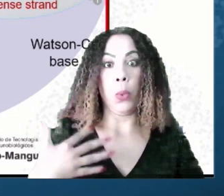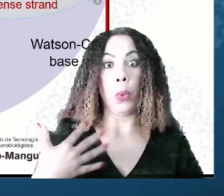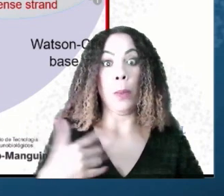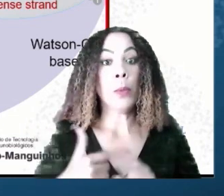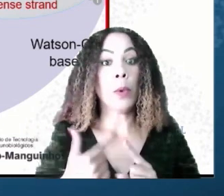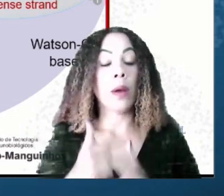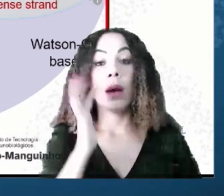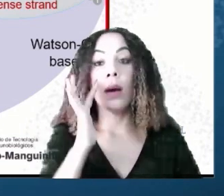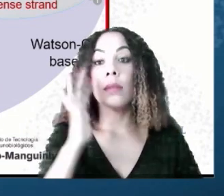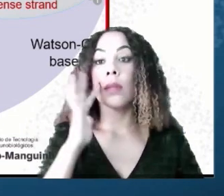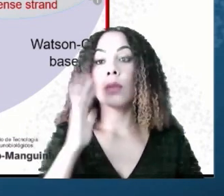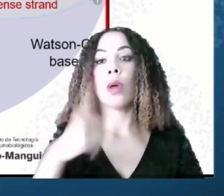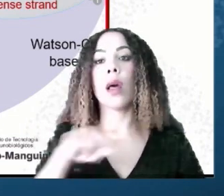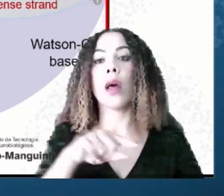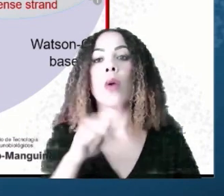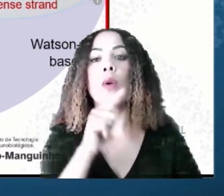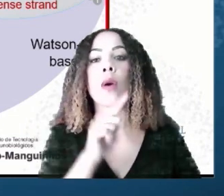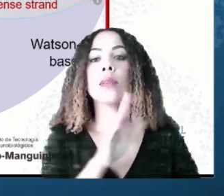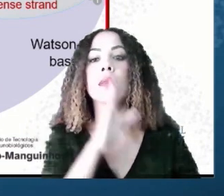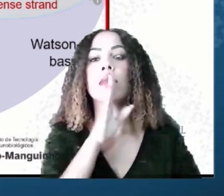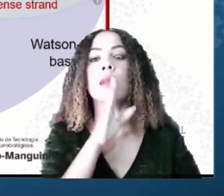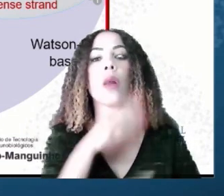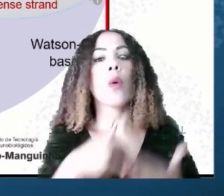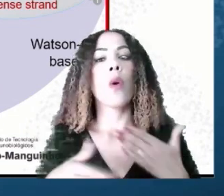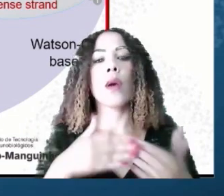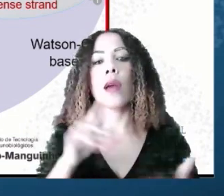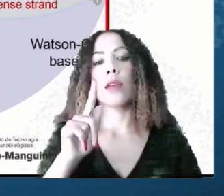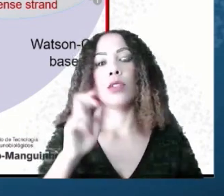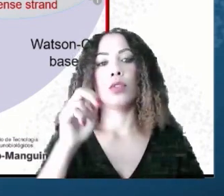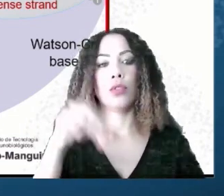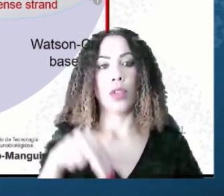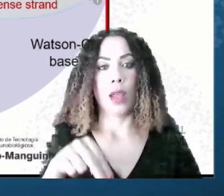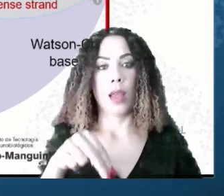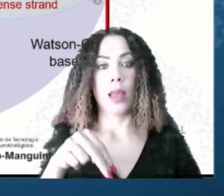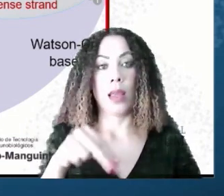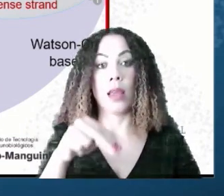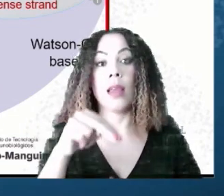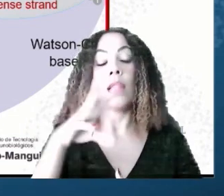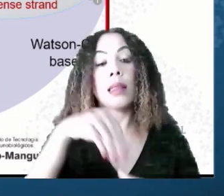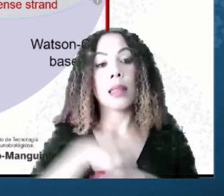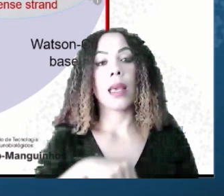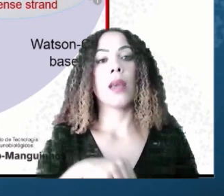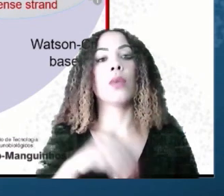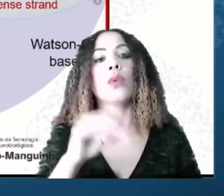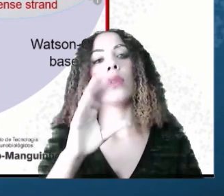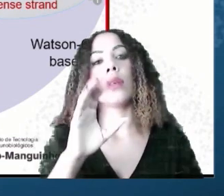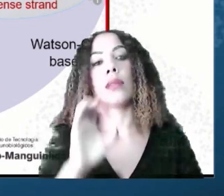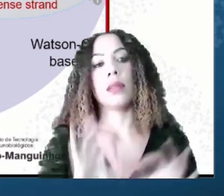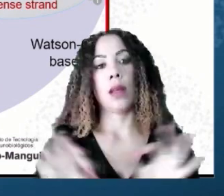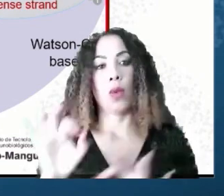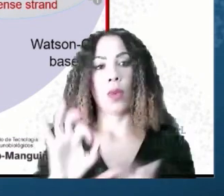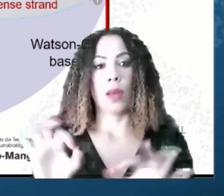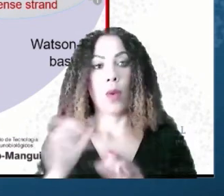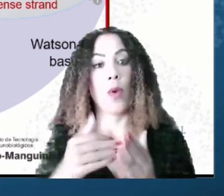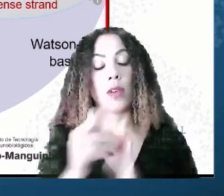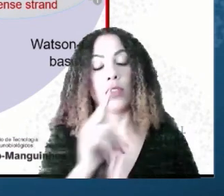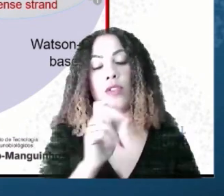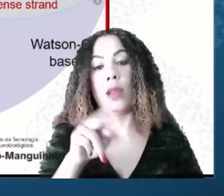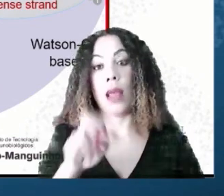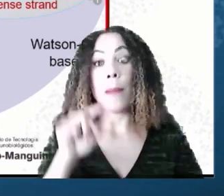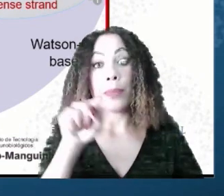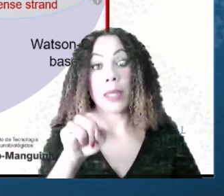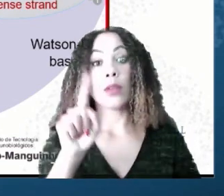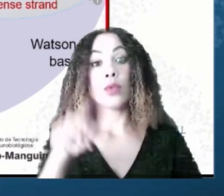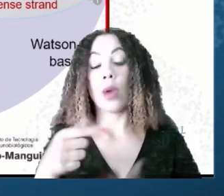a gente pode silenciar qualquer gene na célula. E é importante que esse mecanismo, na verdade, é um